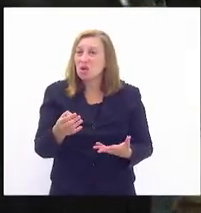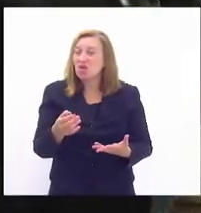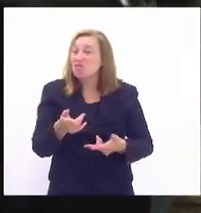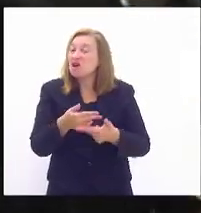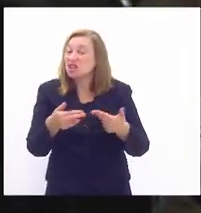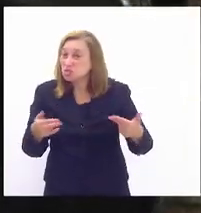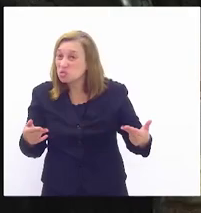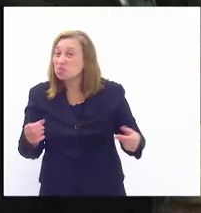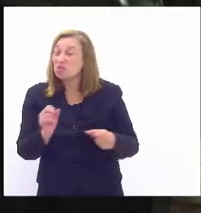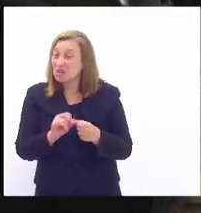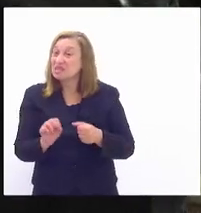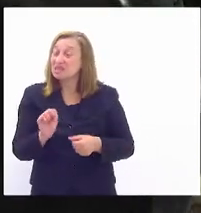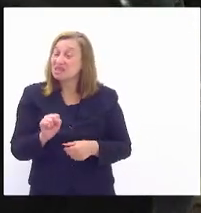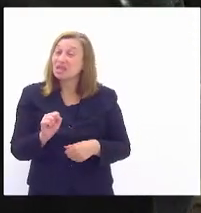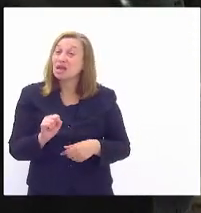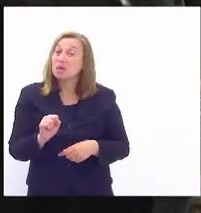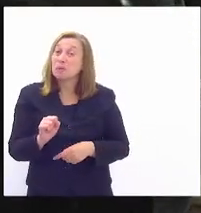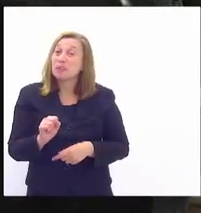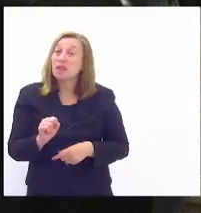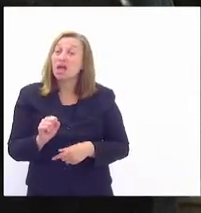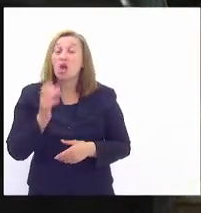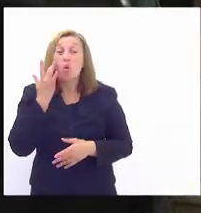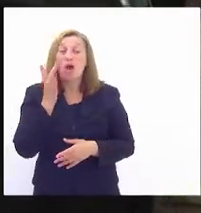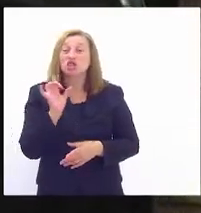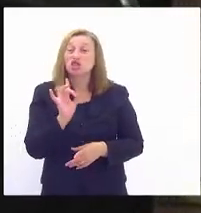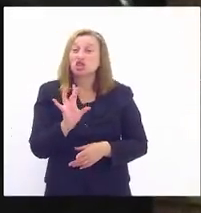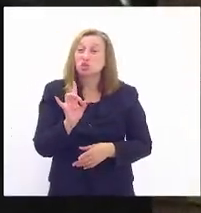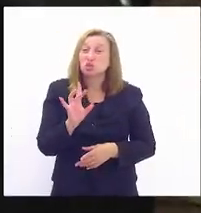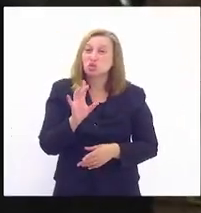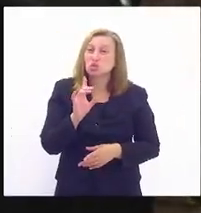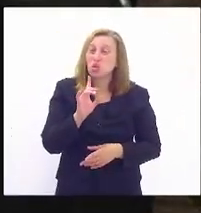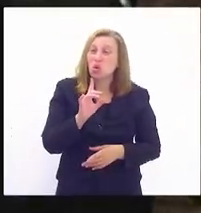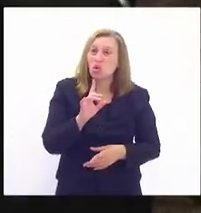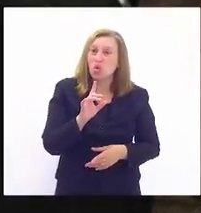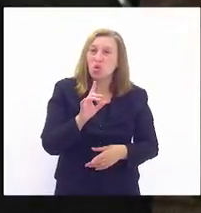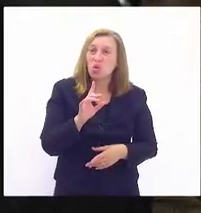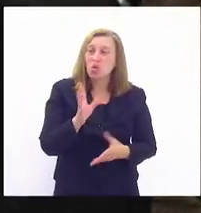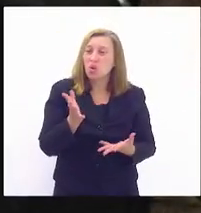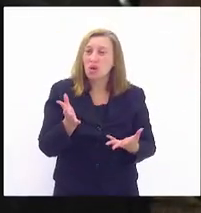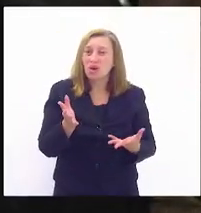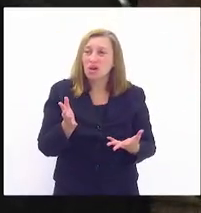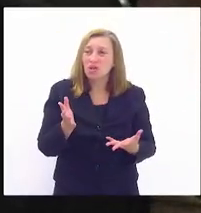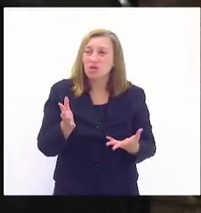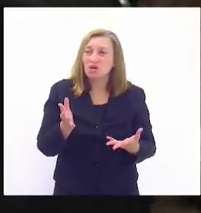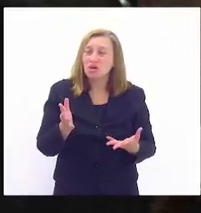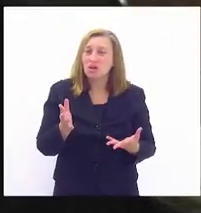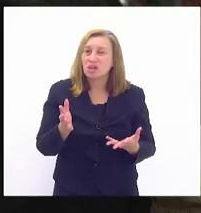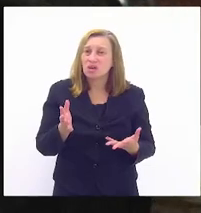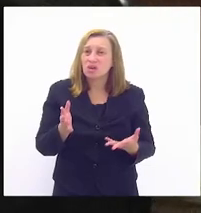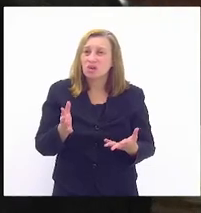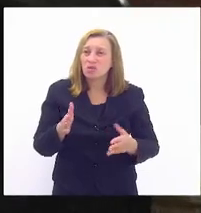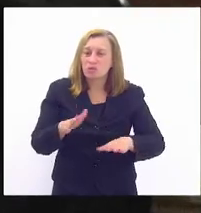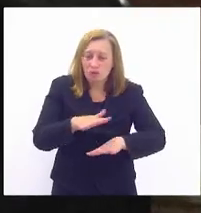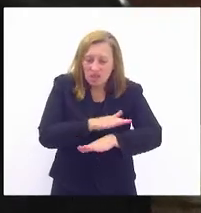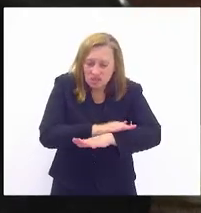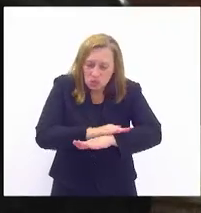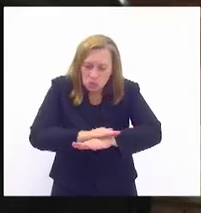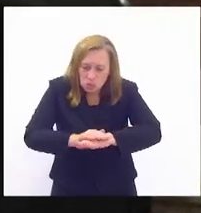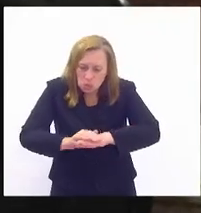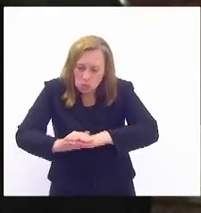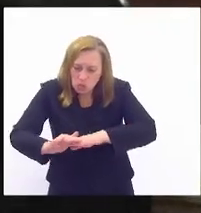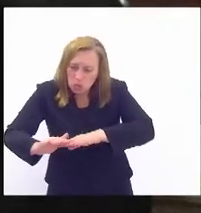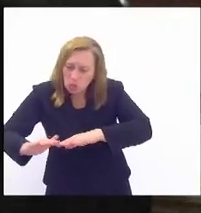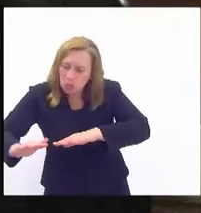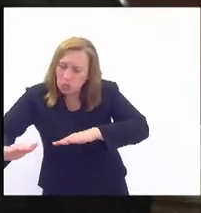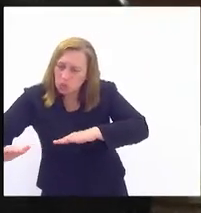Eu acho que somente é um asfalto. O asfalto já resolveria.